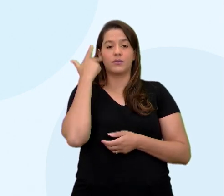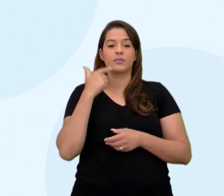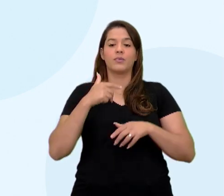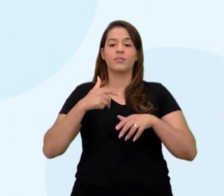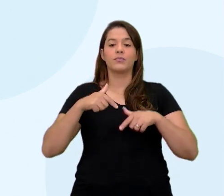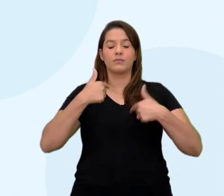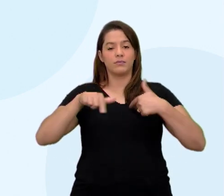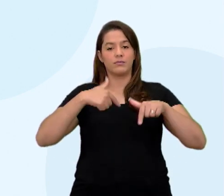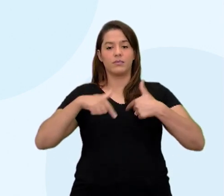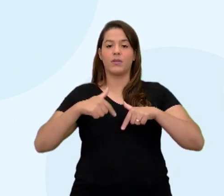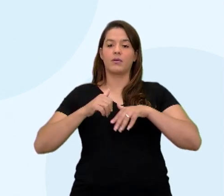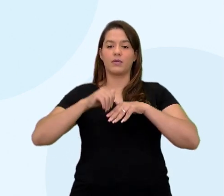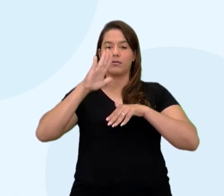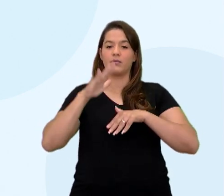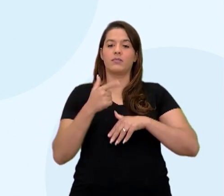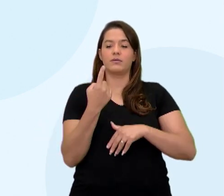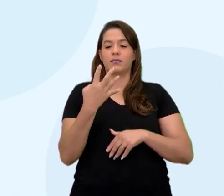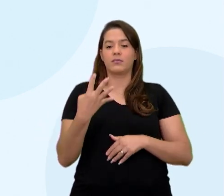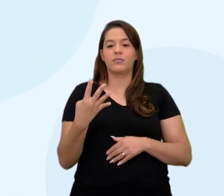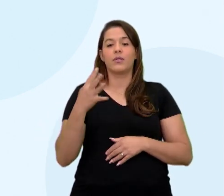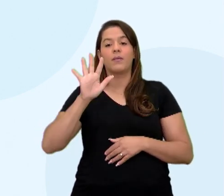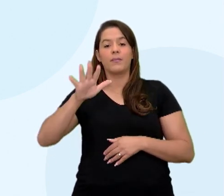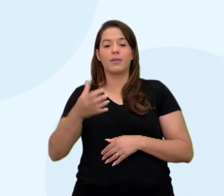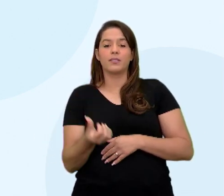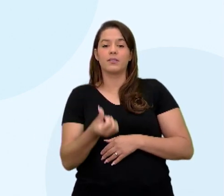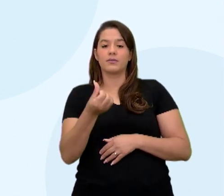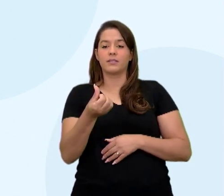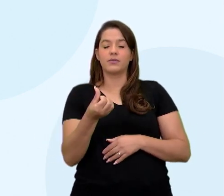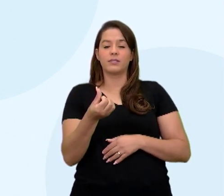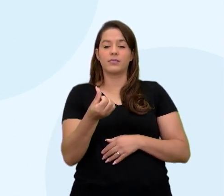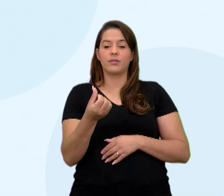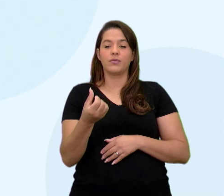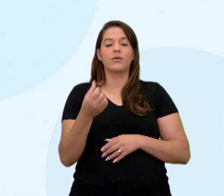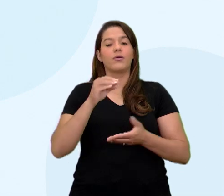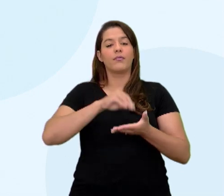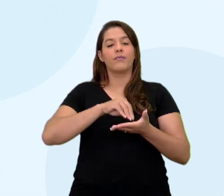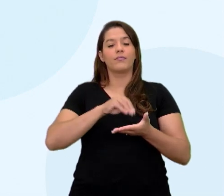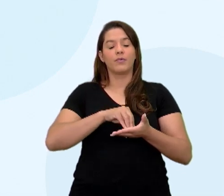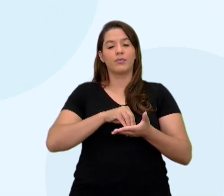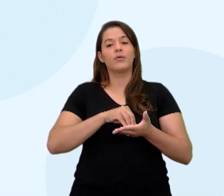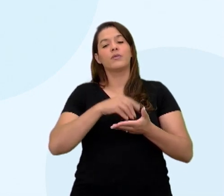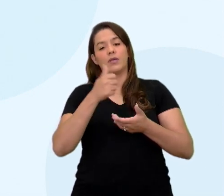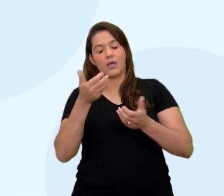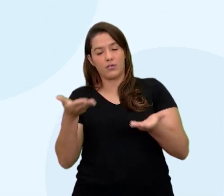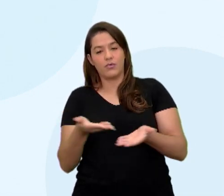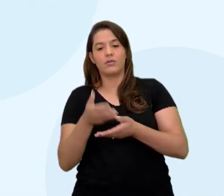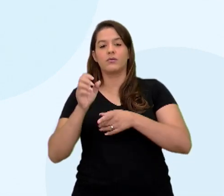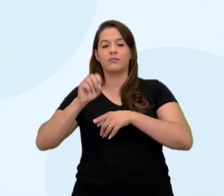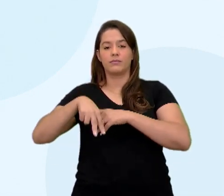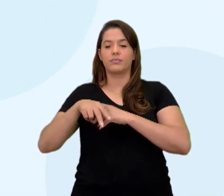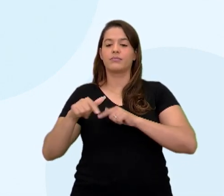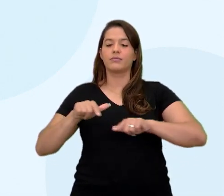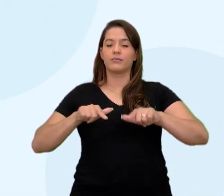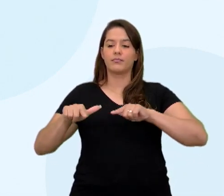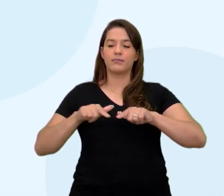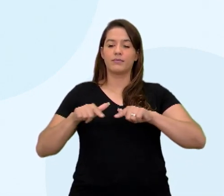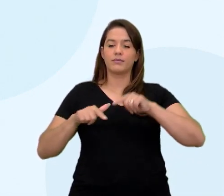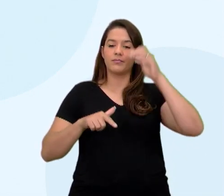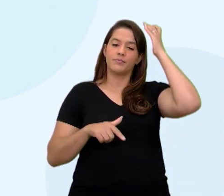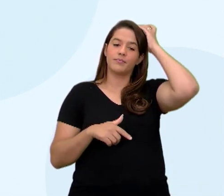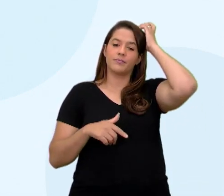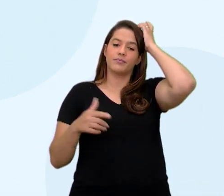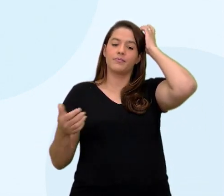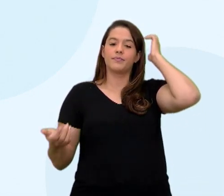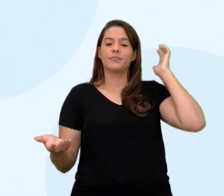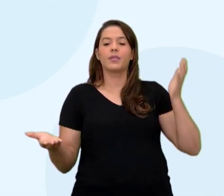mais. Levando em conta que a 6ª pessoa encontrou um trabalho. Ela passou a ser ocupada. Estava na força de trabalho, e